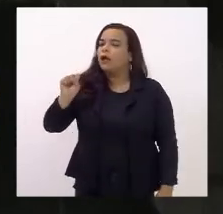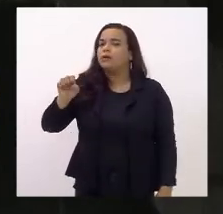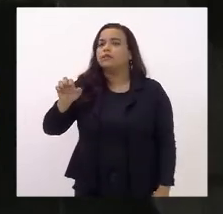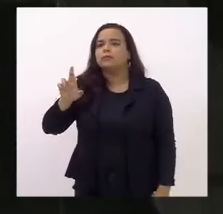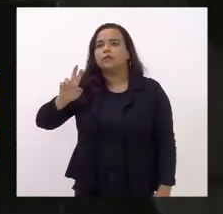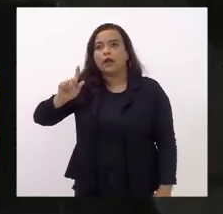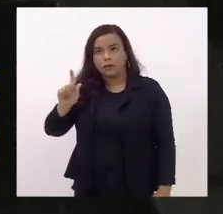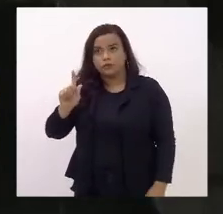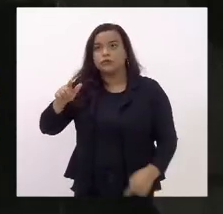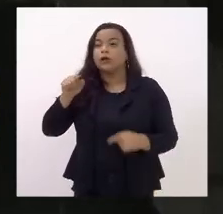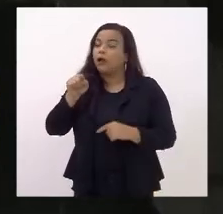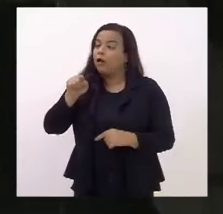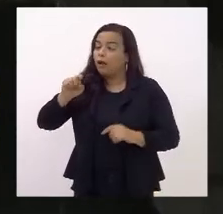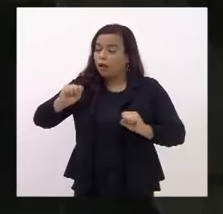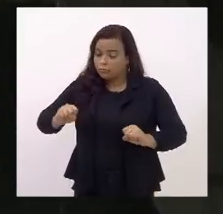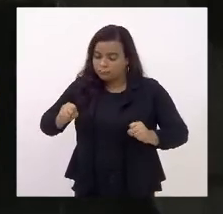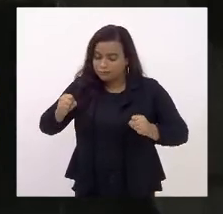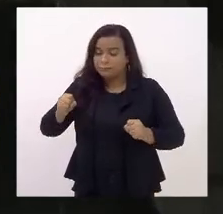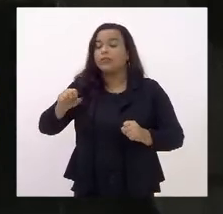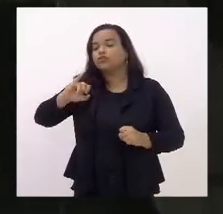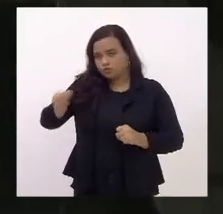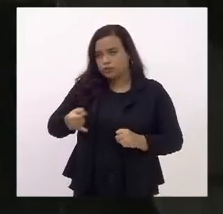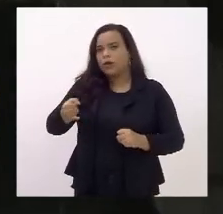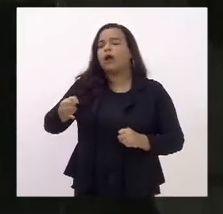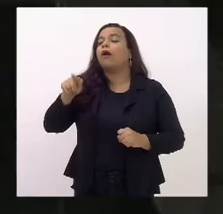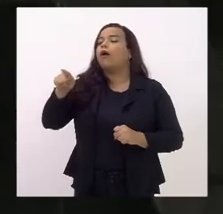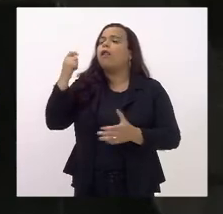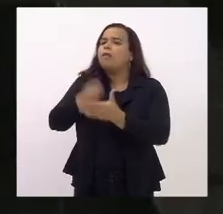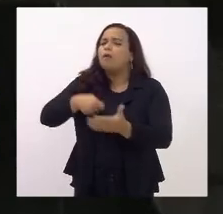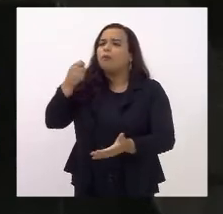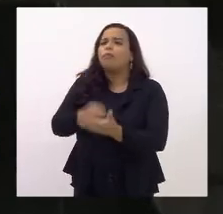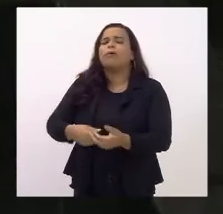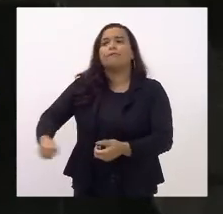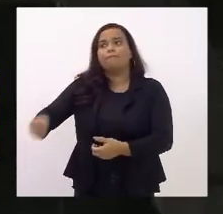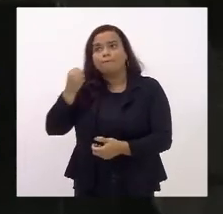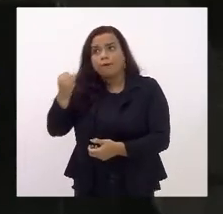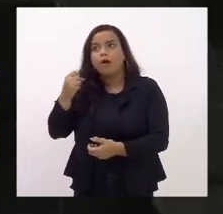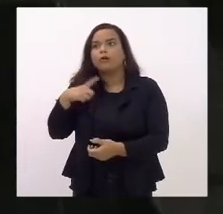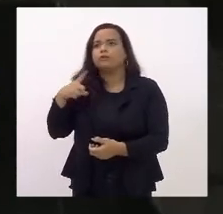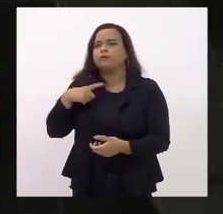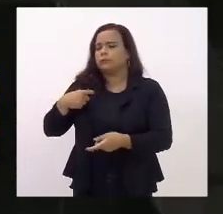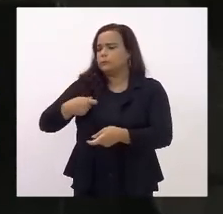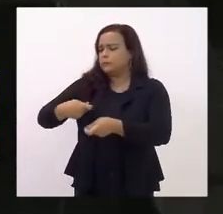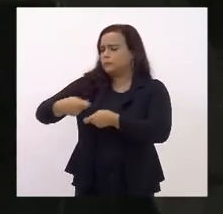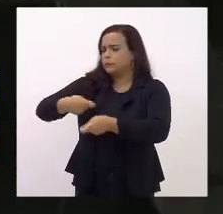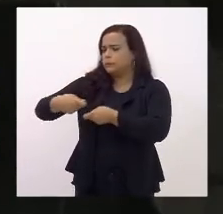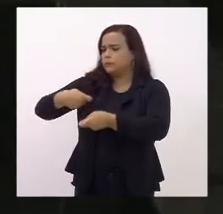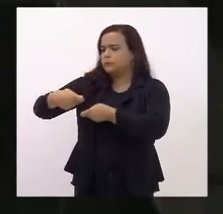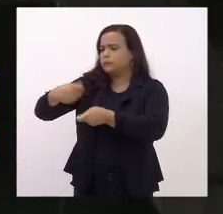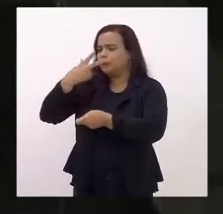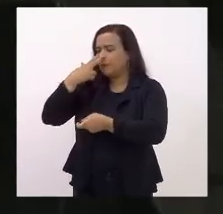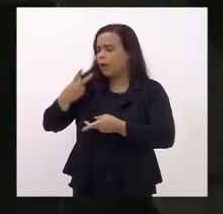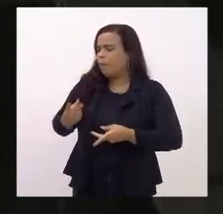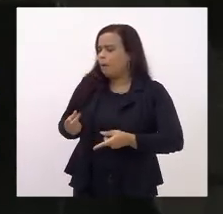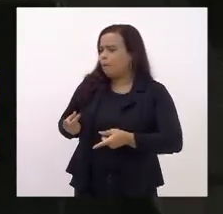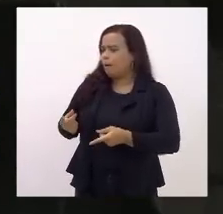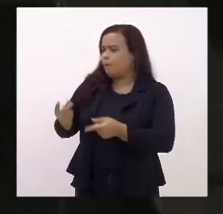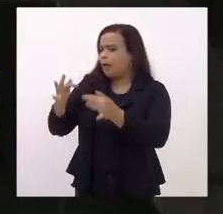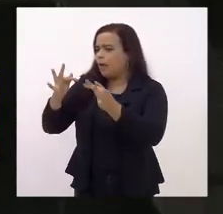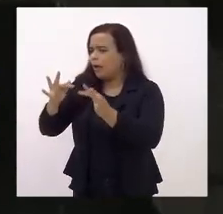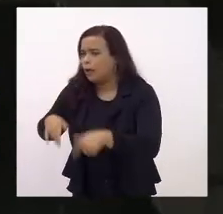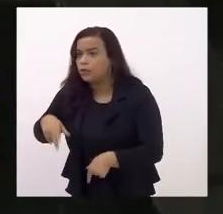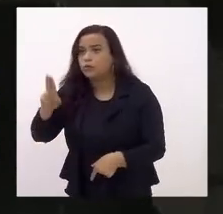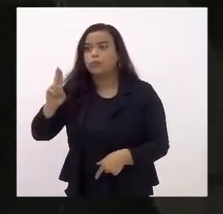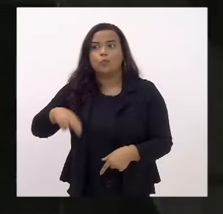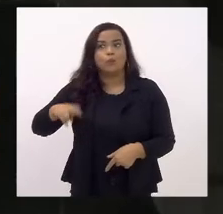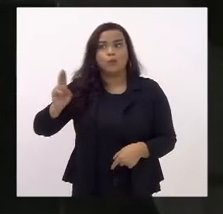luta intensa também, com avanços e recuos, com negociações que pareciam intermináveis, mas que, afinal